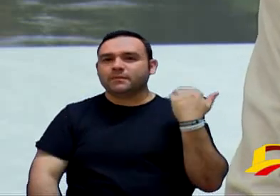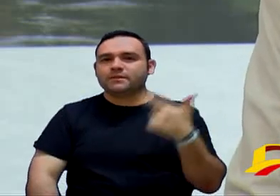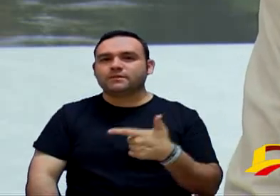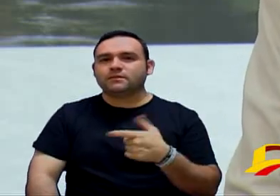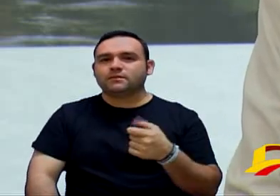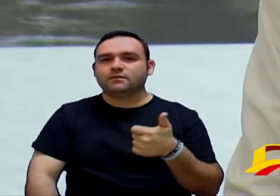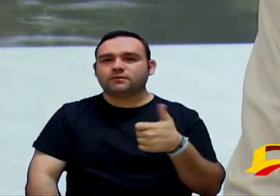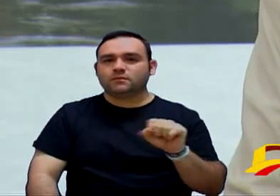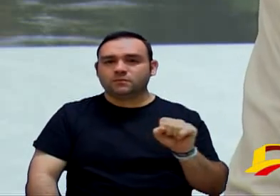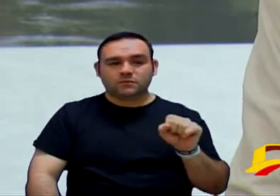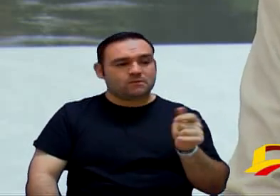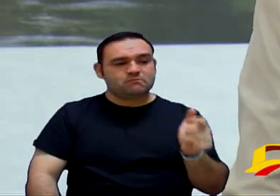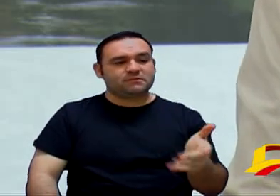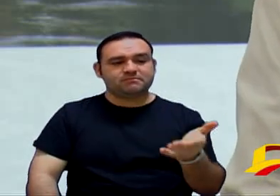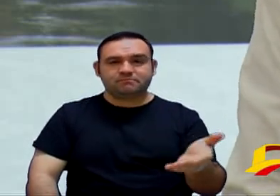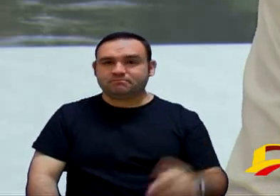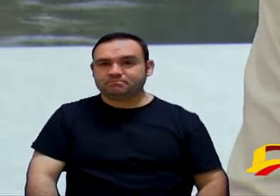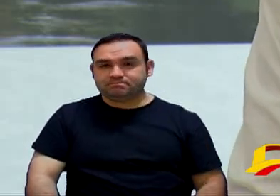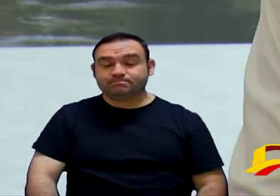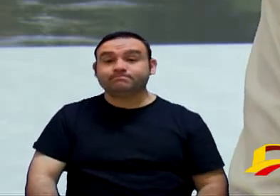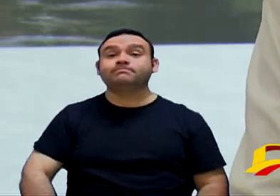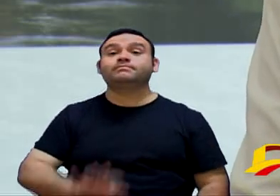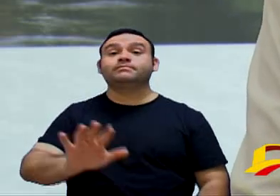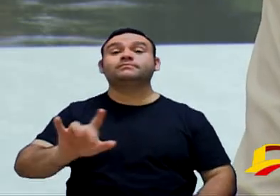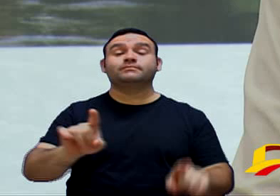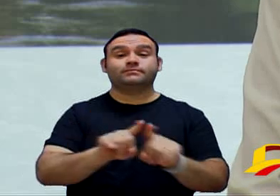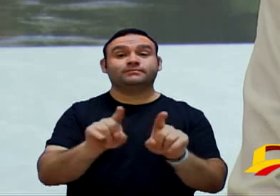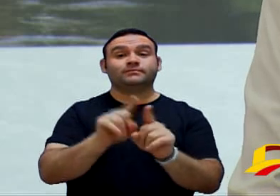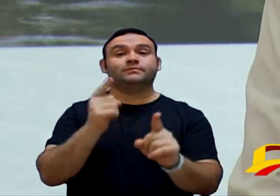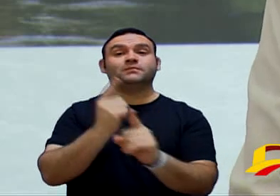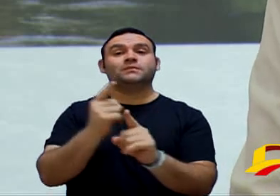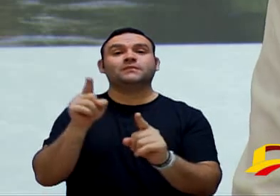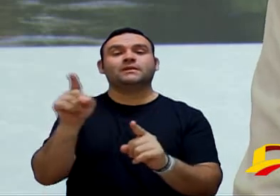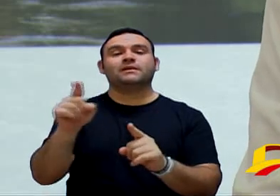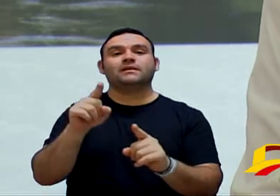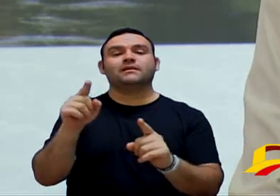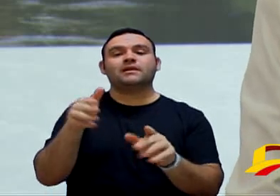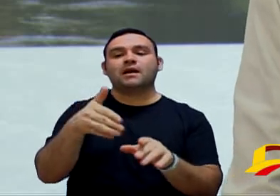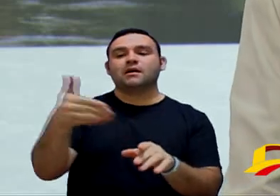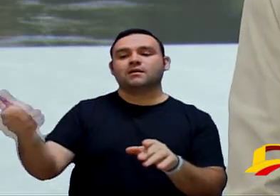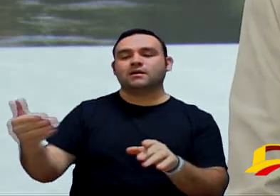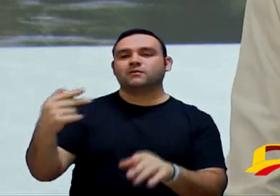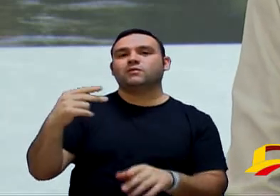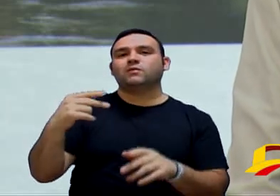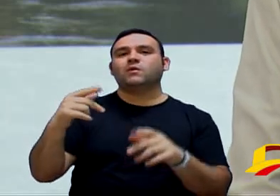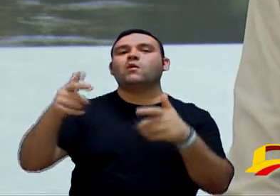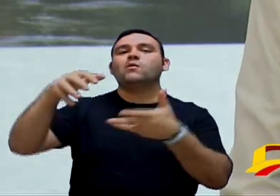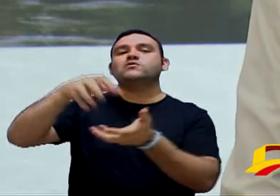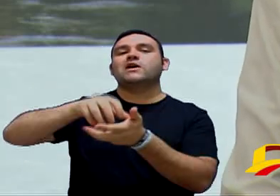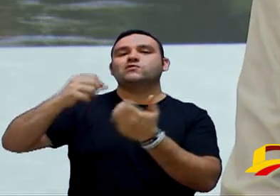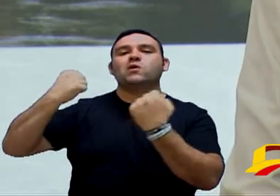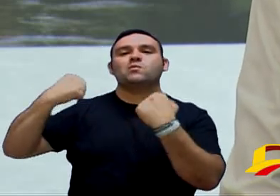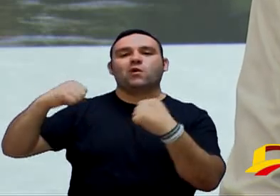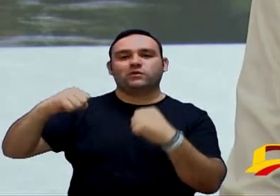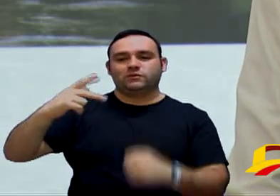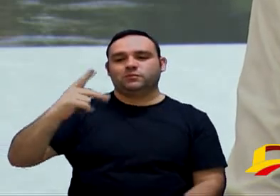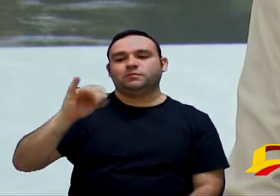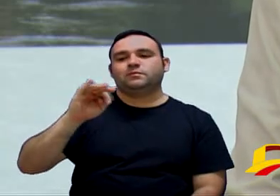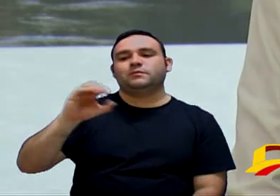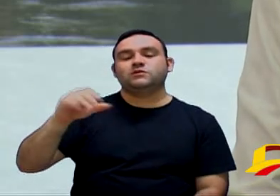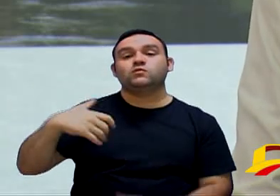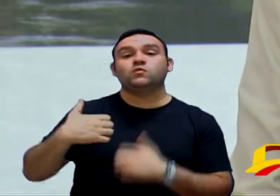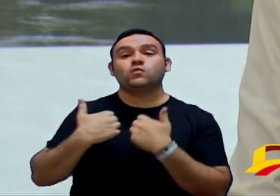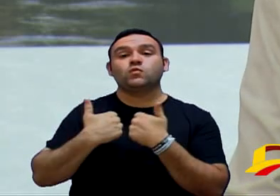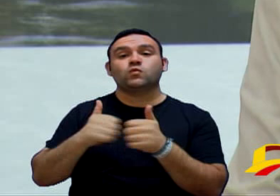2018 Agora eu achei também lá no ao lado do Pitico o ônibus